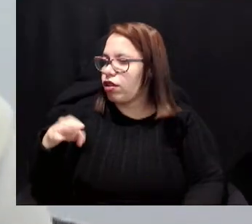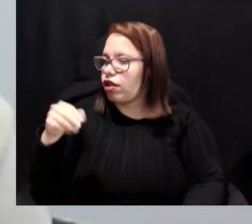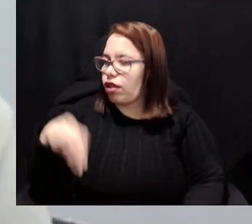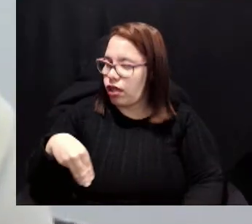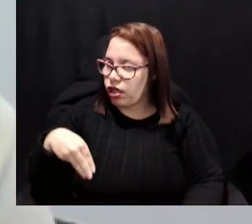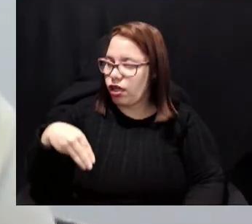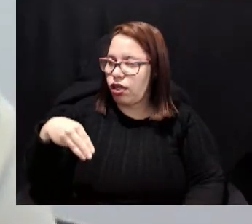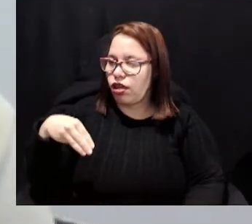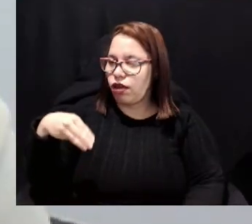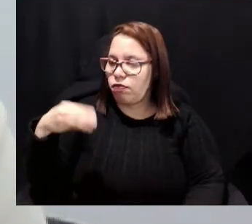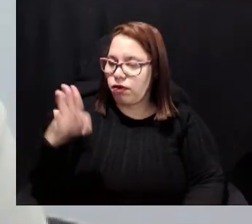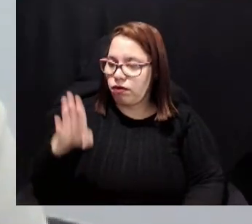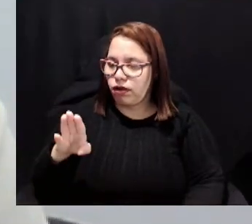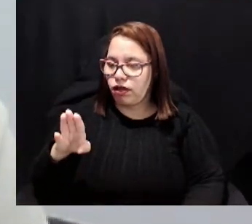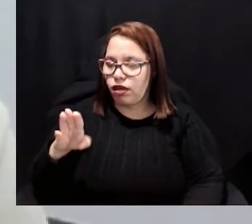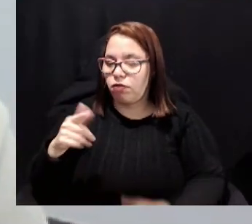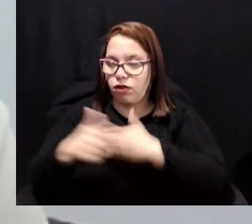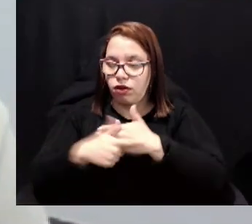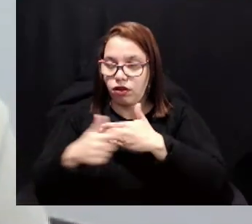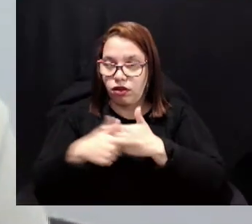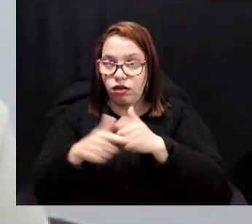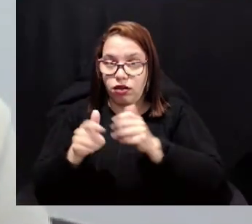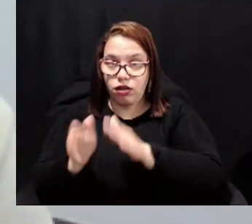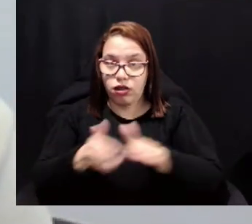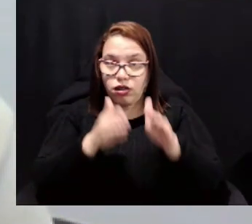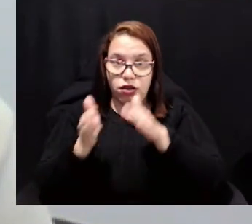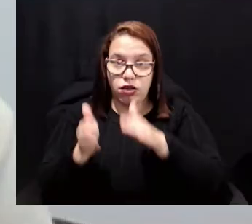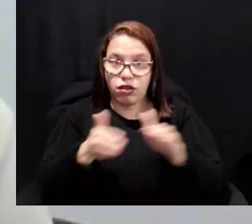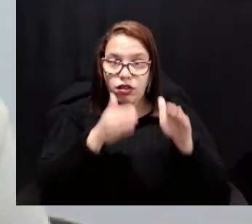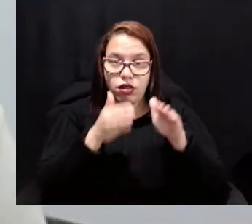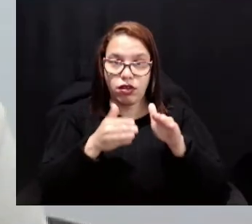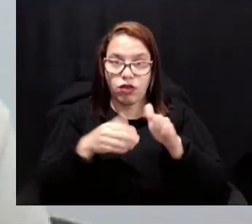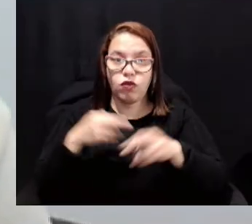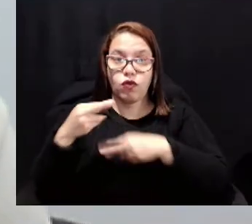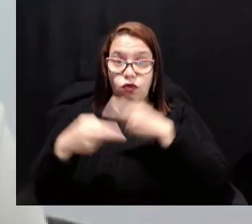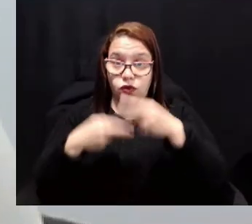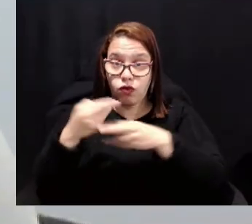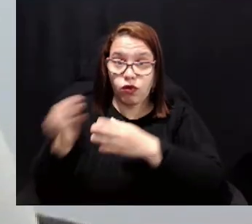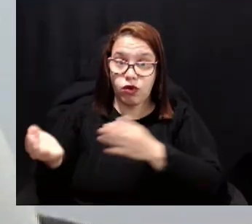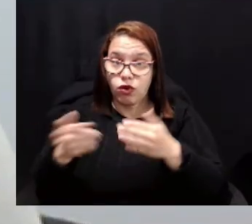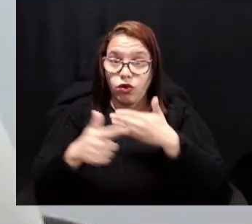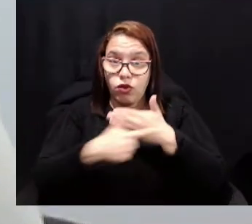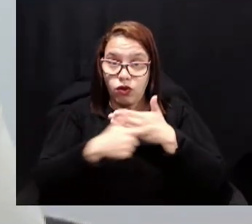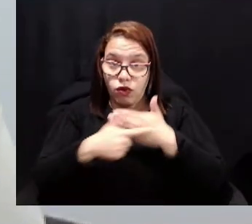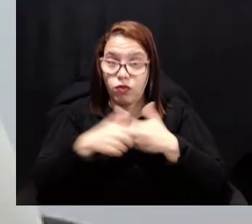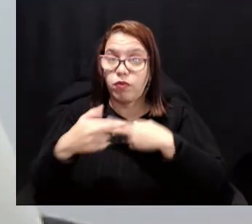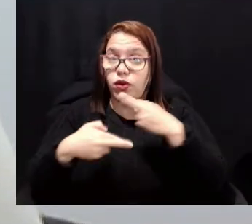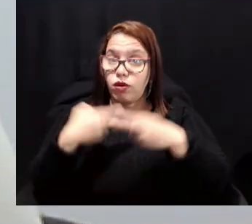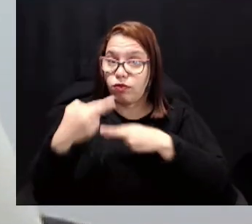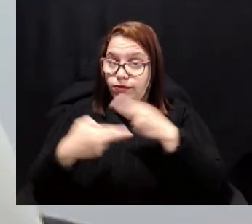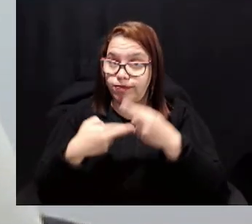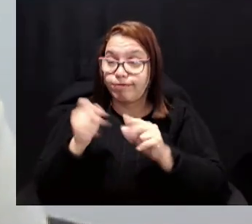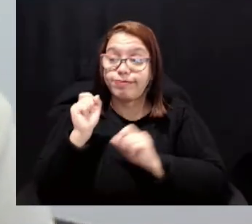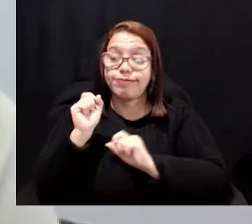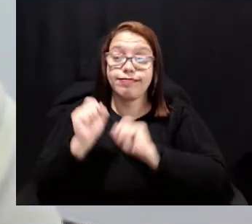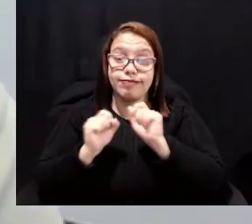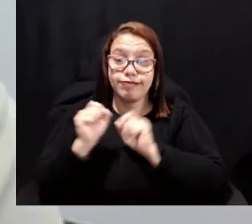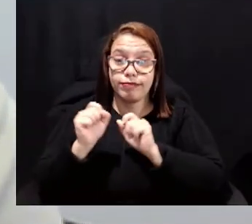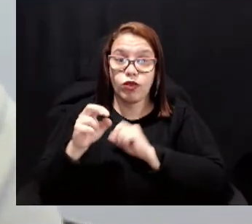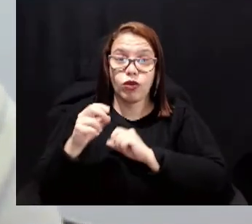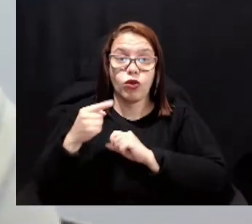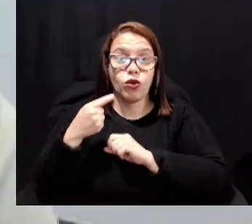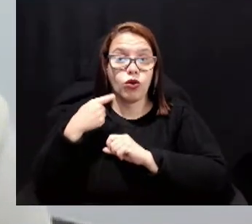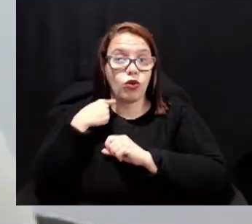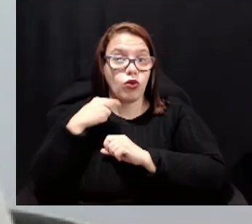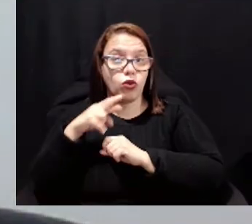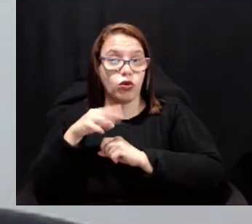uma fábrica de papel cartão que nossa grande porção de matéria-prima vem de material reciclado, né, os papéis reciclados. Então, quer dizer que